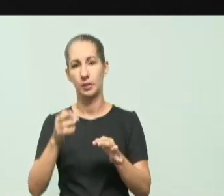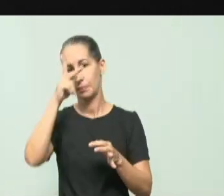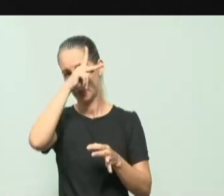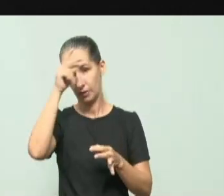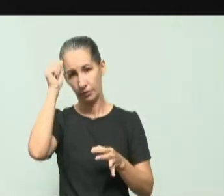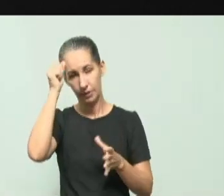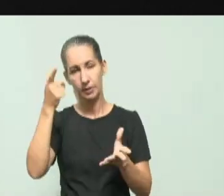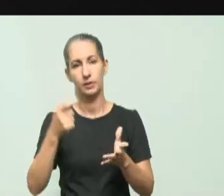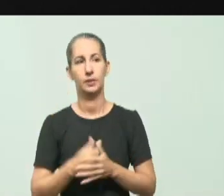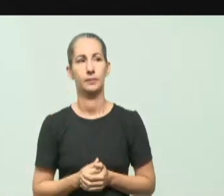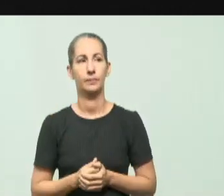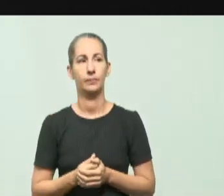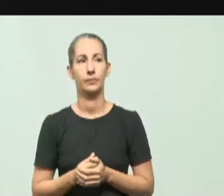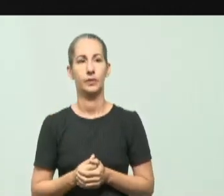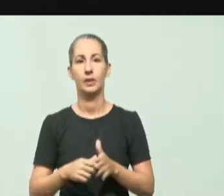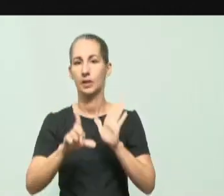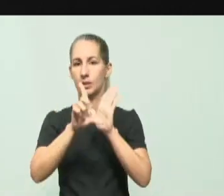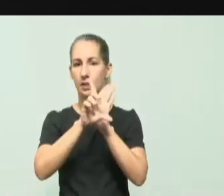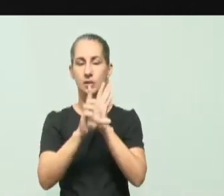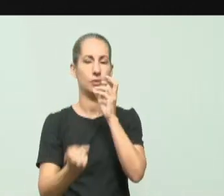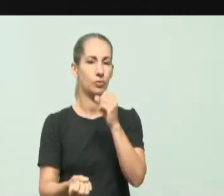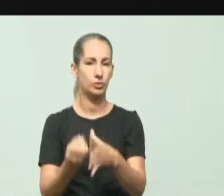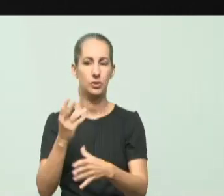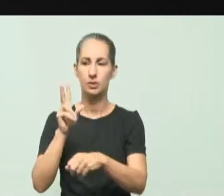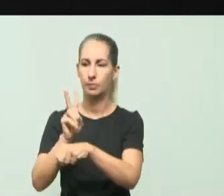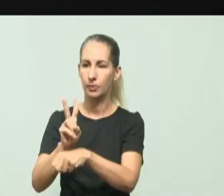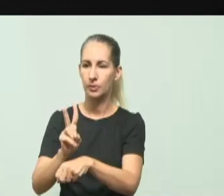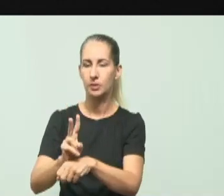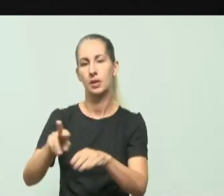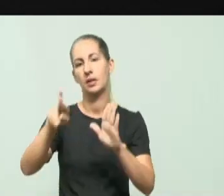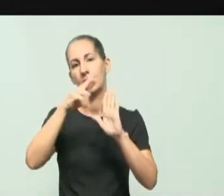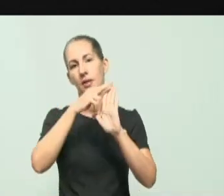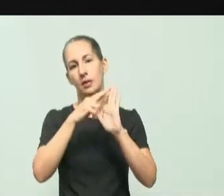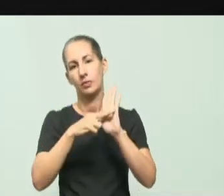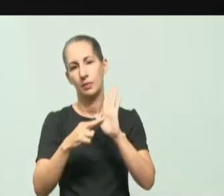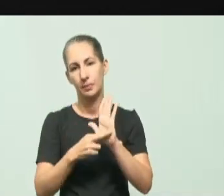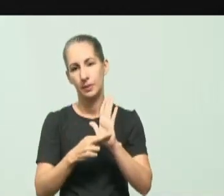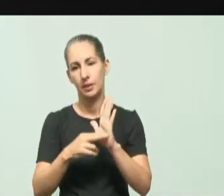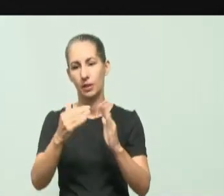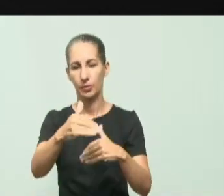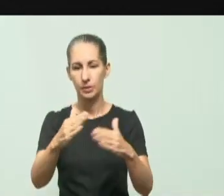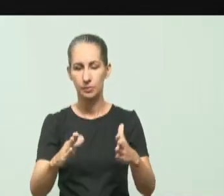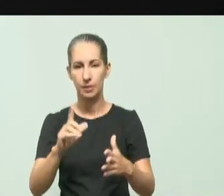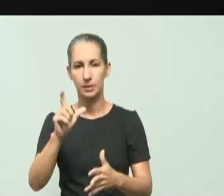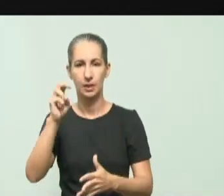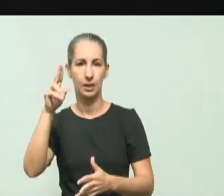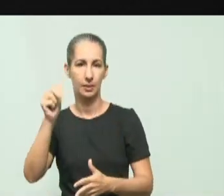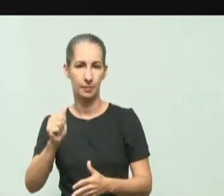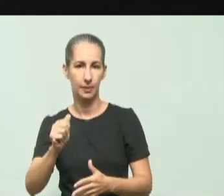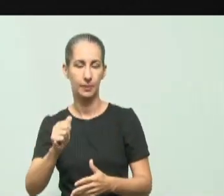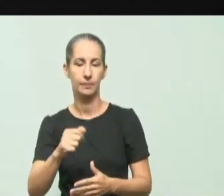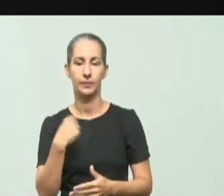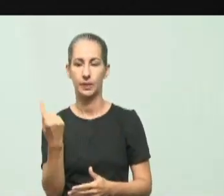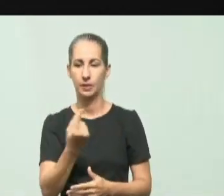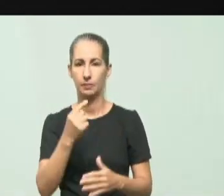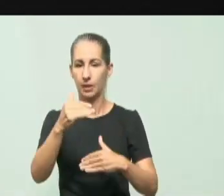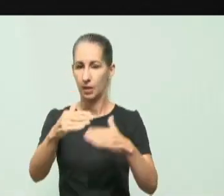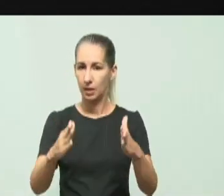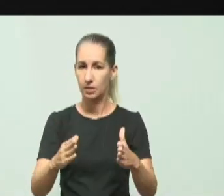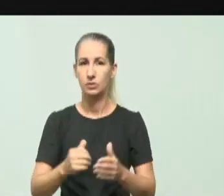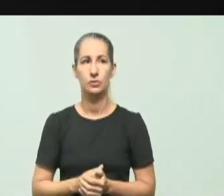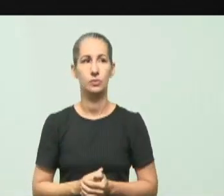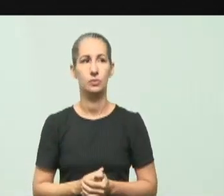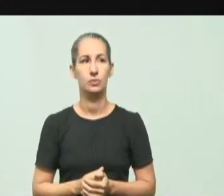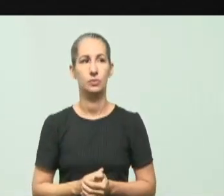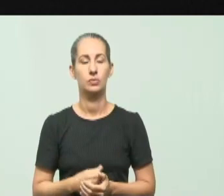se mobiliza para construir legislação, proteção, regulamentar esse espaço do Beco da Lama e fazer com que esse espaço siga